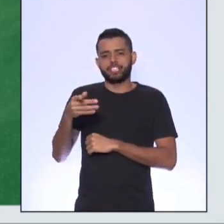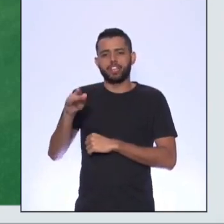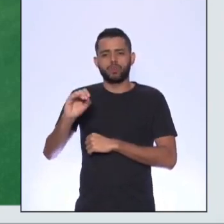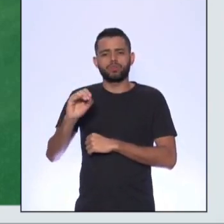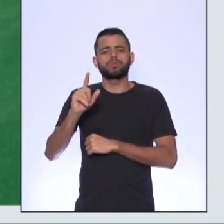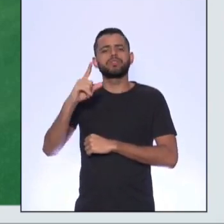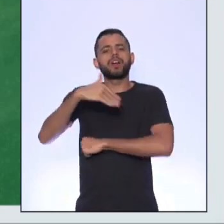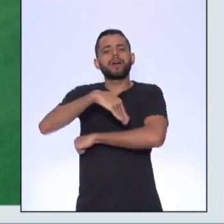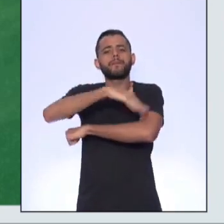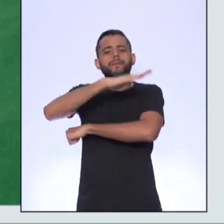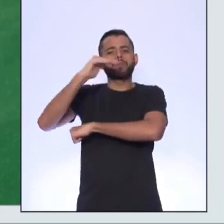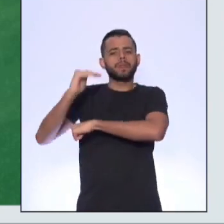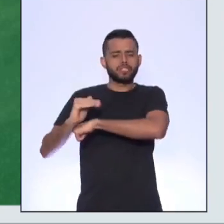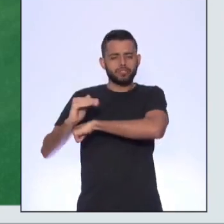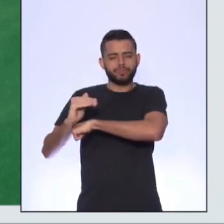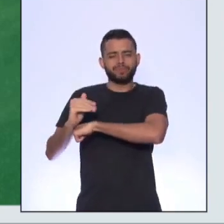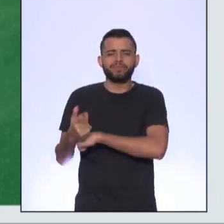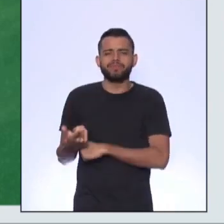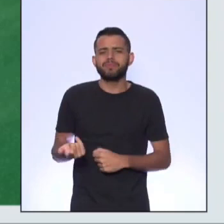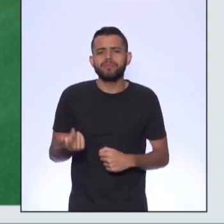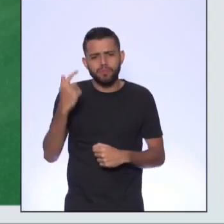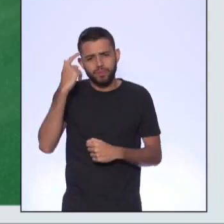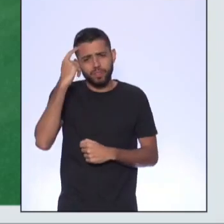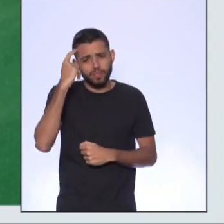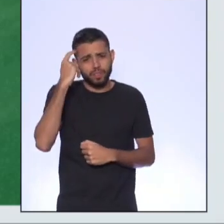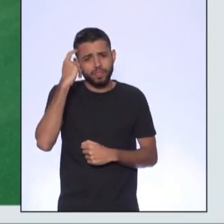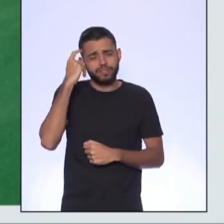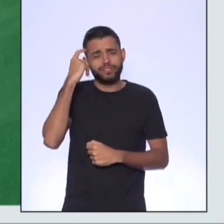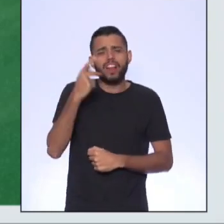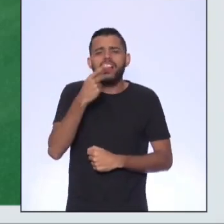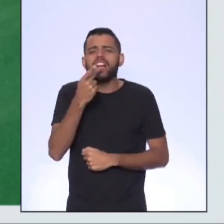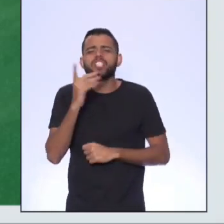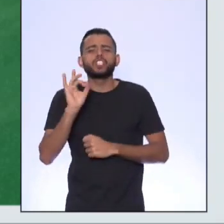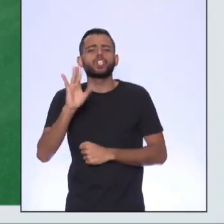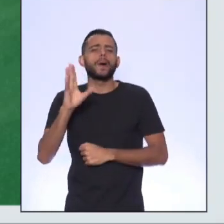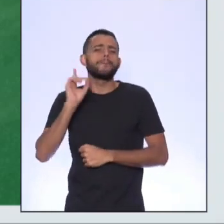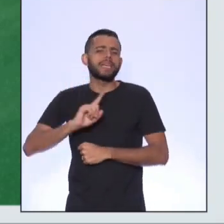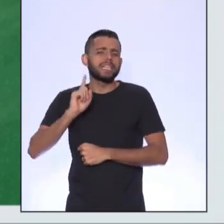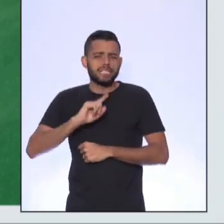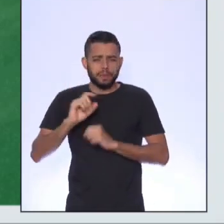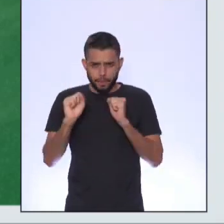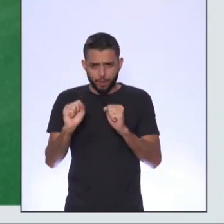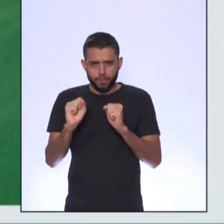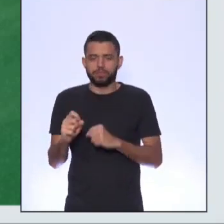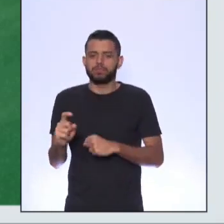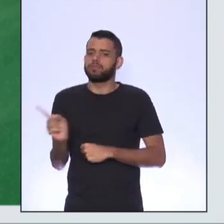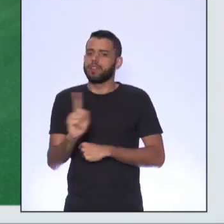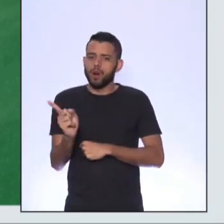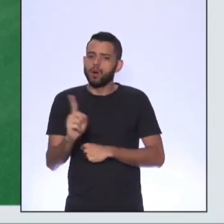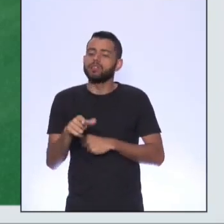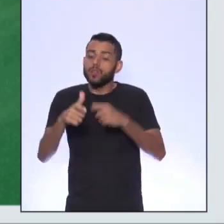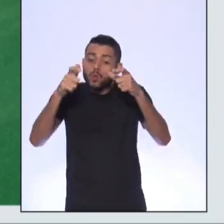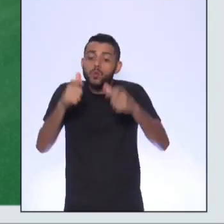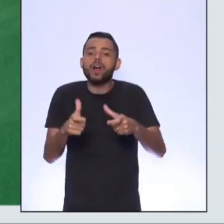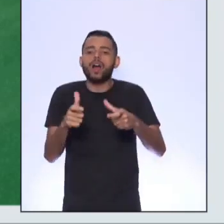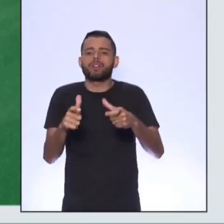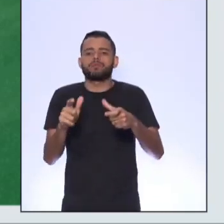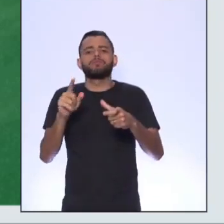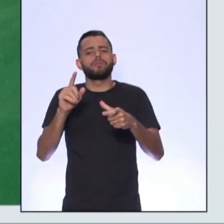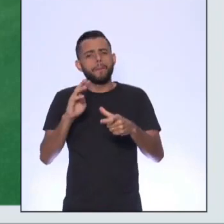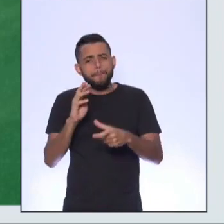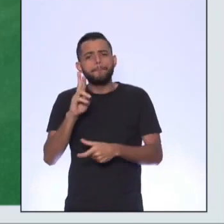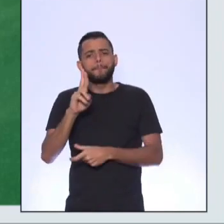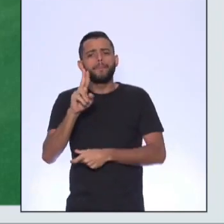que eles, foi em Minas Gerais. Não sei exatamente, vamos falar que foi em Brumadinho? Eles podem fazer isso? Não, não podem. Tá? Foi lá que aconteceu.